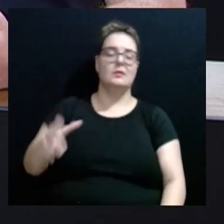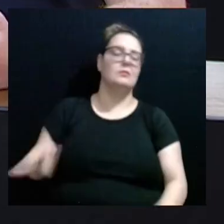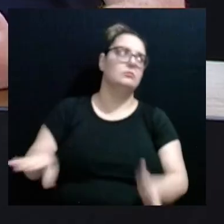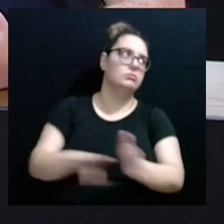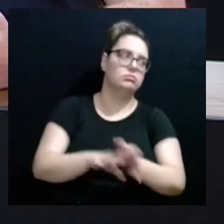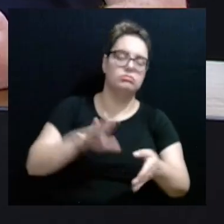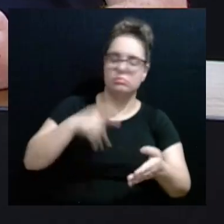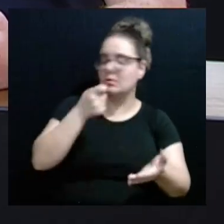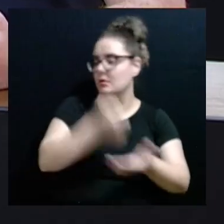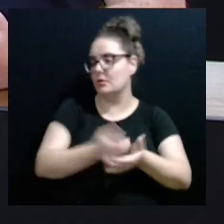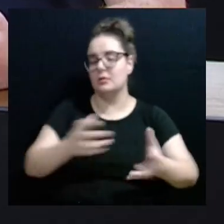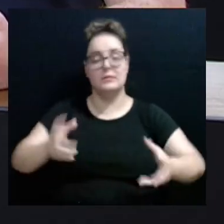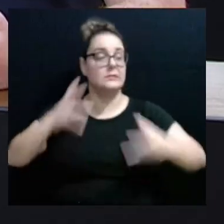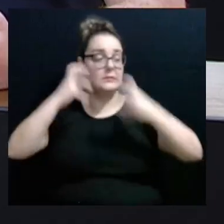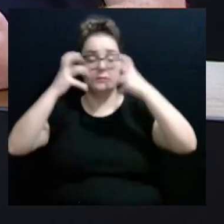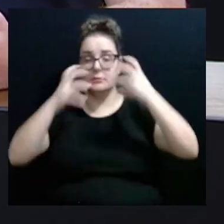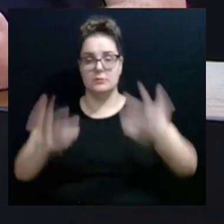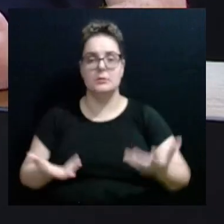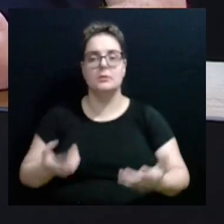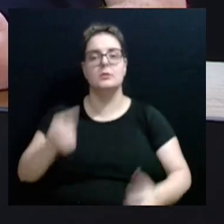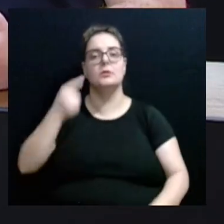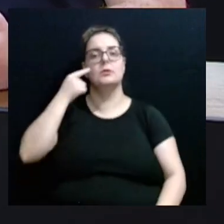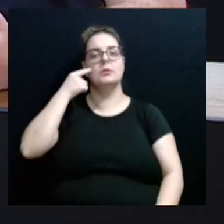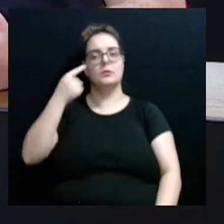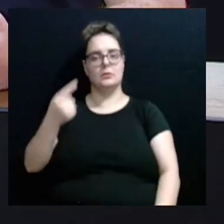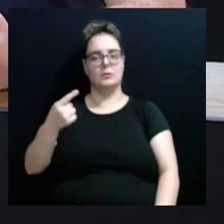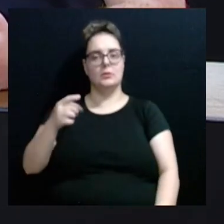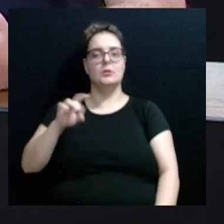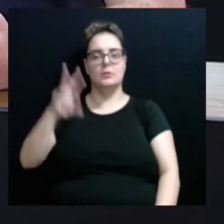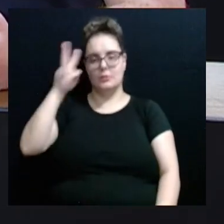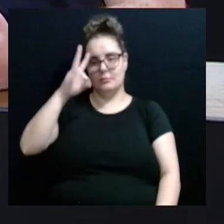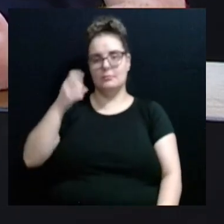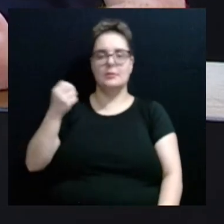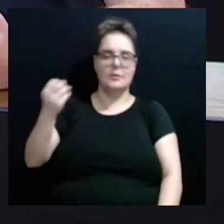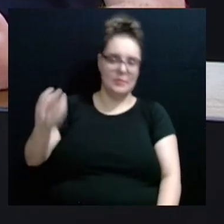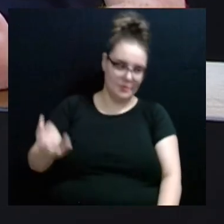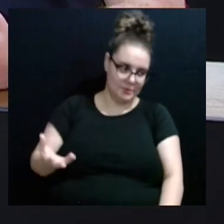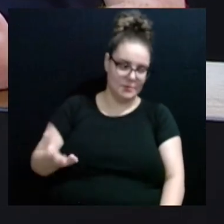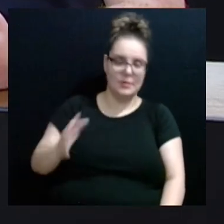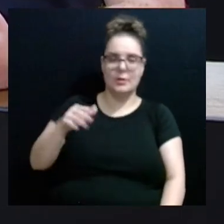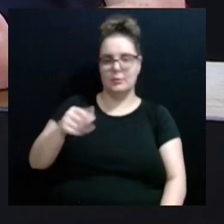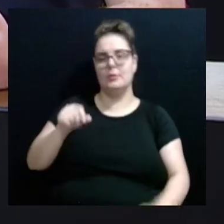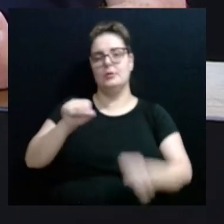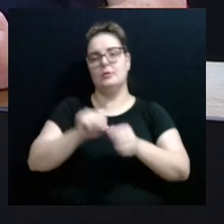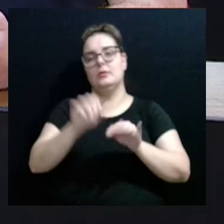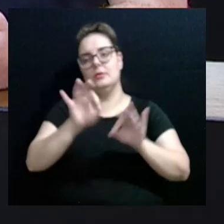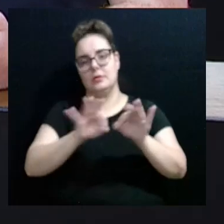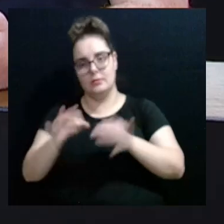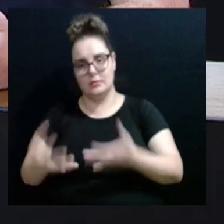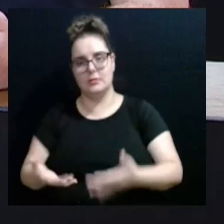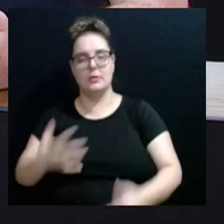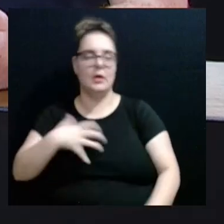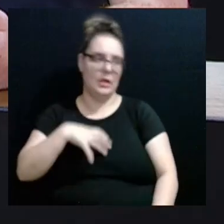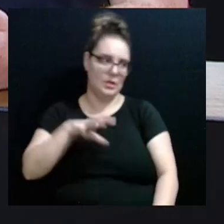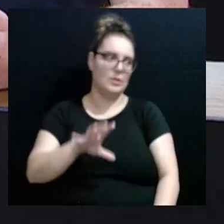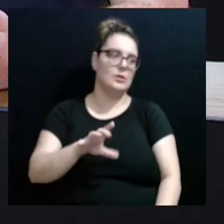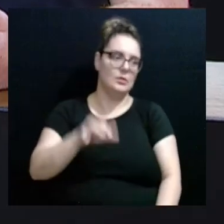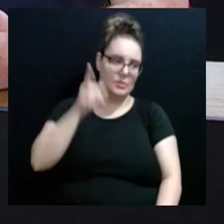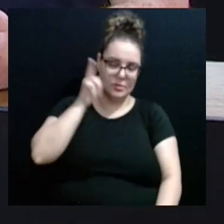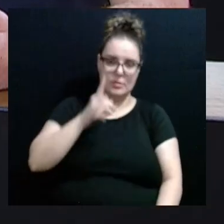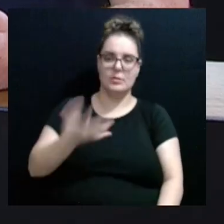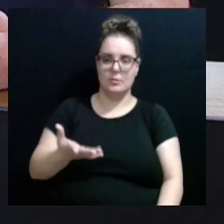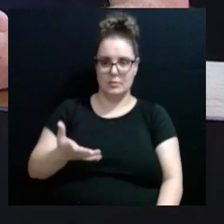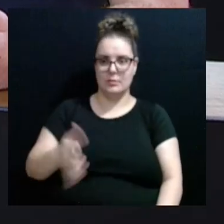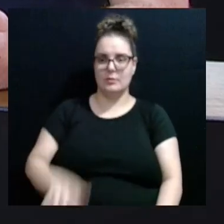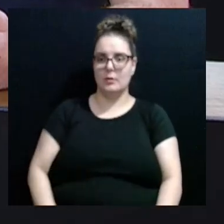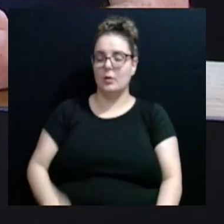o ideal é que você tenha só as lembranças da viagem. Quando você faz o planejamento, é isso que você tem na sua mente. Professor, você citou o